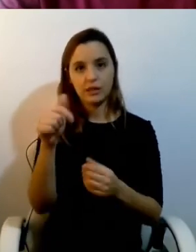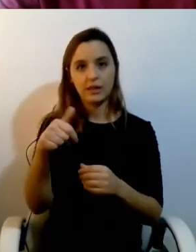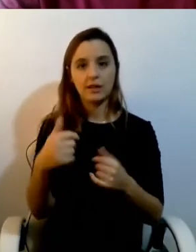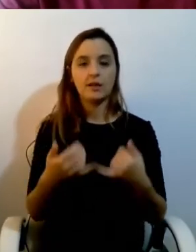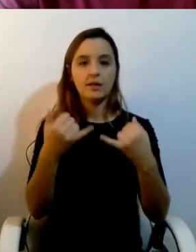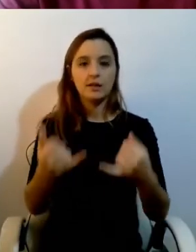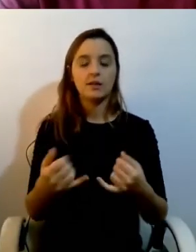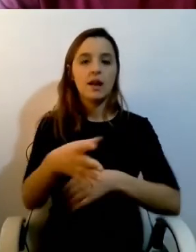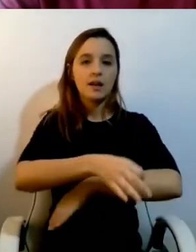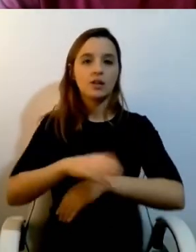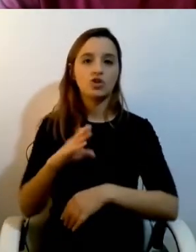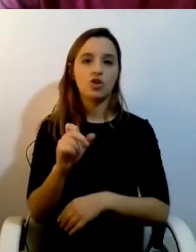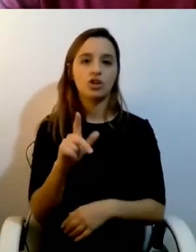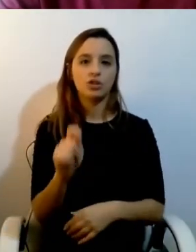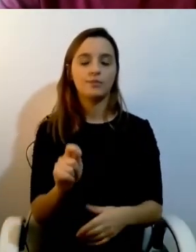Falcato.